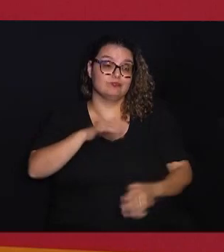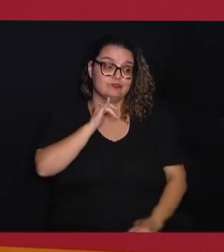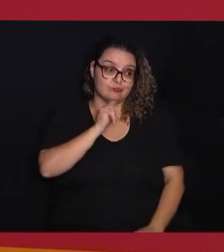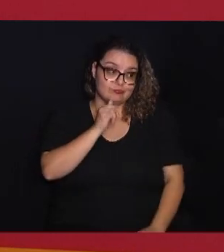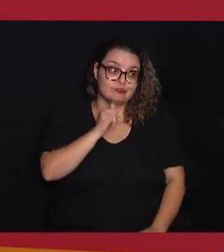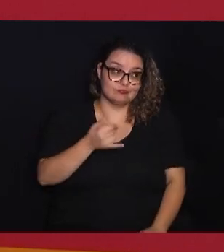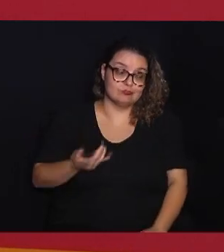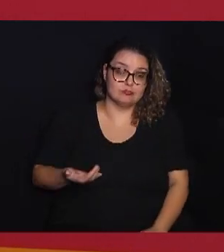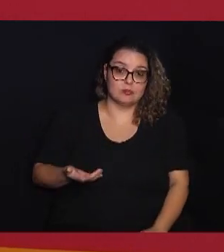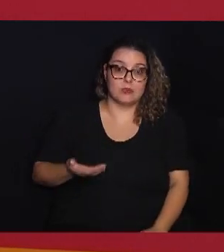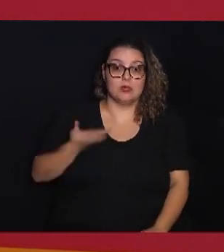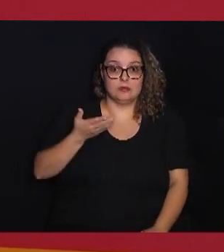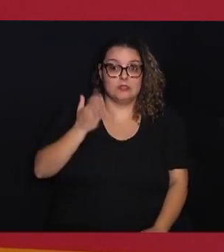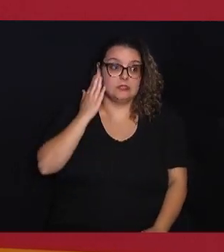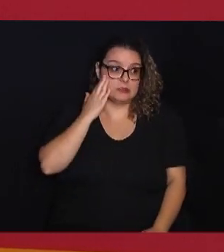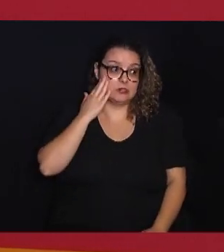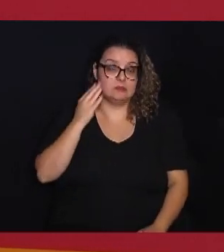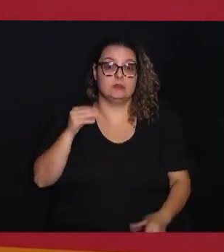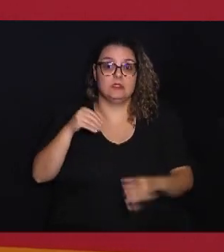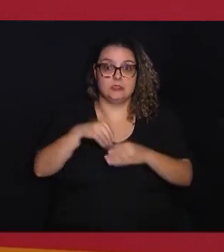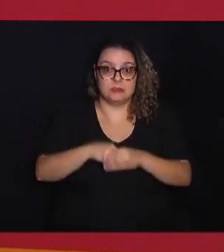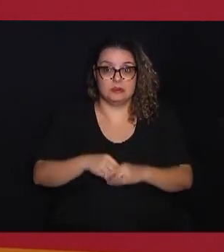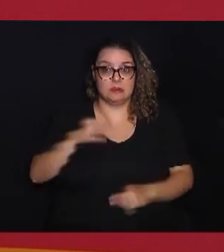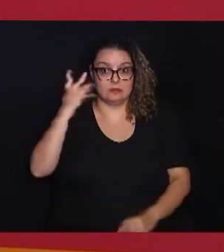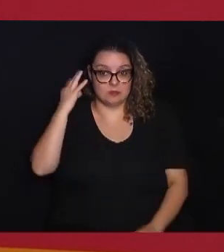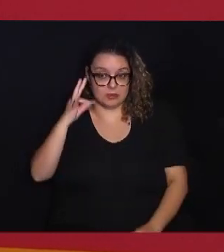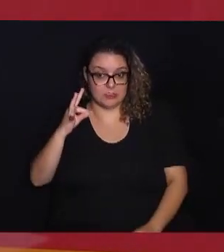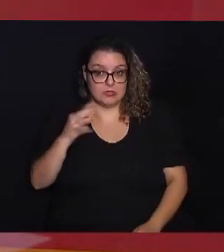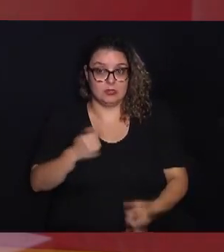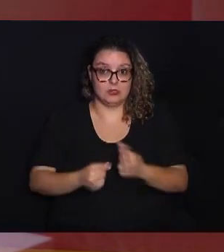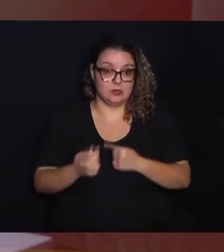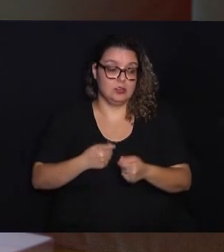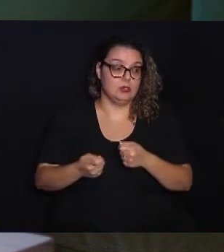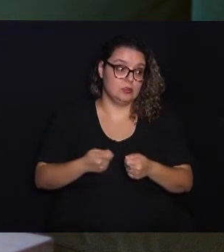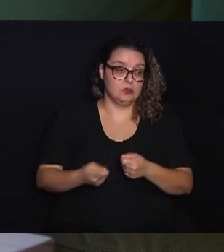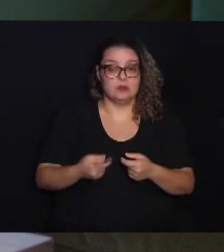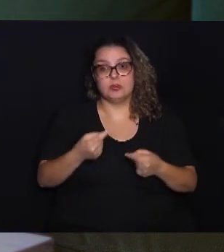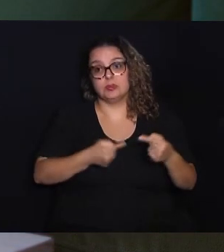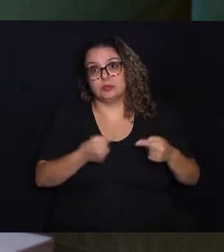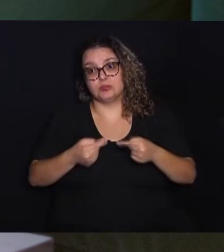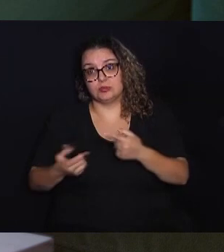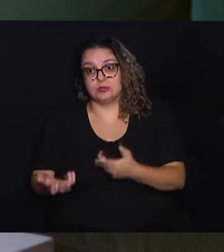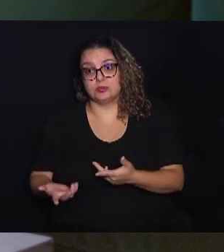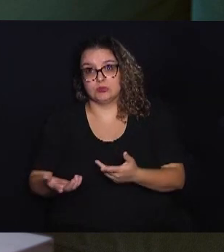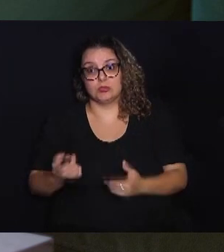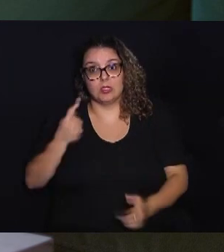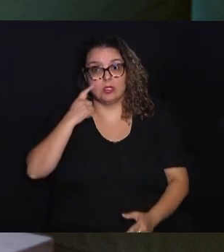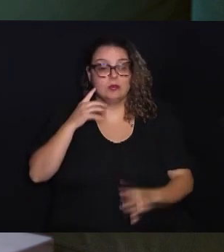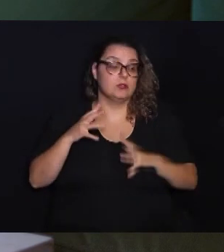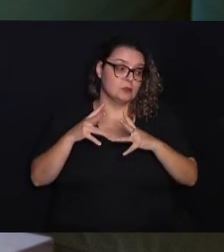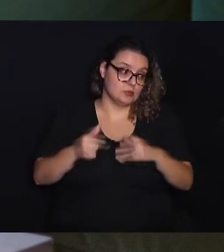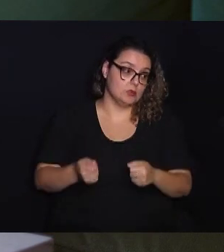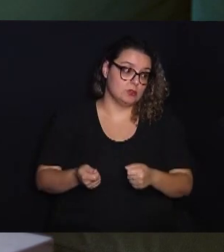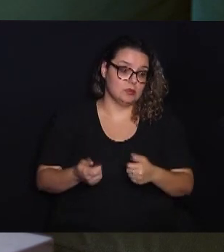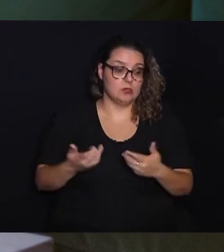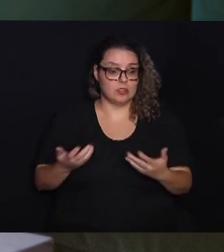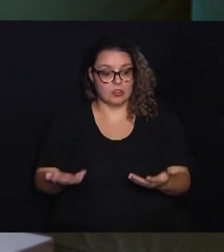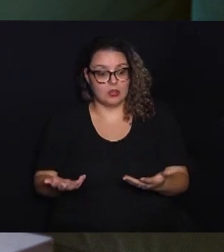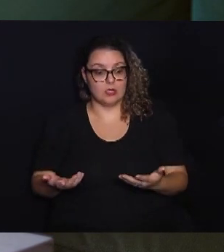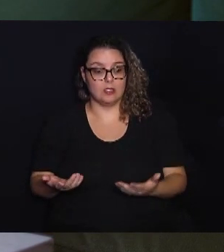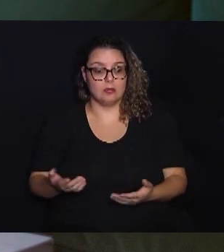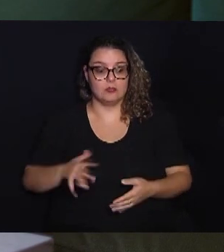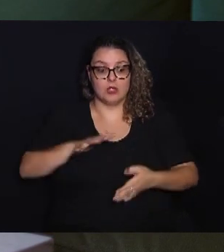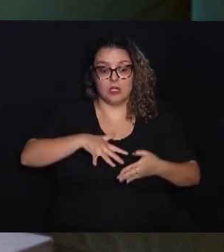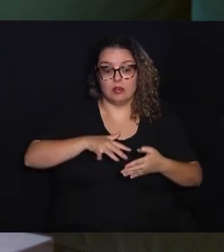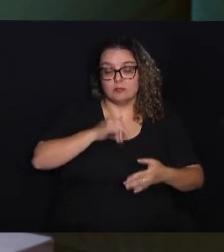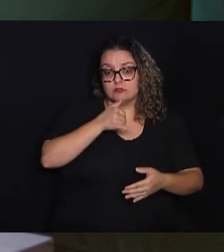energia elétrica. Você sabe que dentro da teoria econômica, né, a gente discute, em geral, a teoria econômica diz o seguinte: olha, o preço